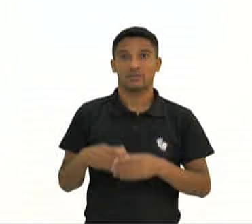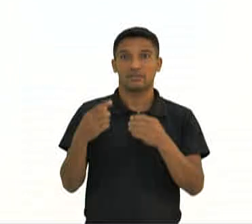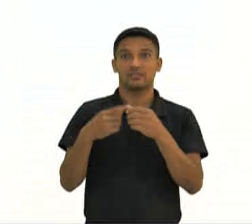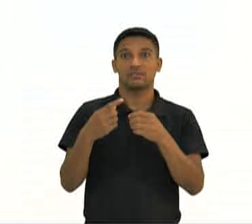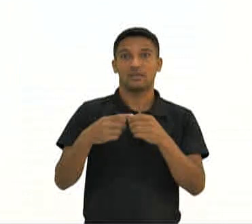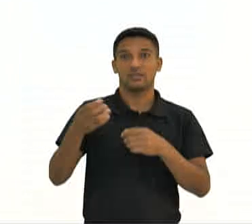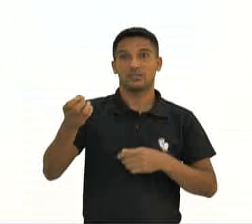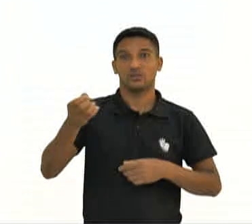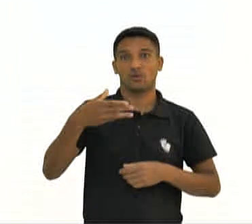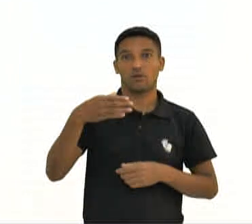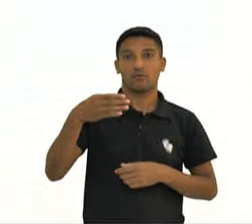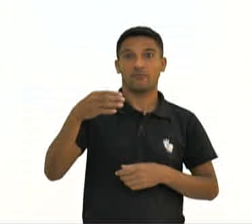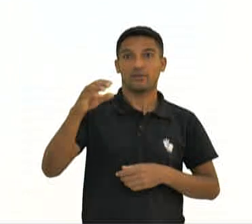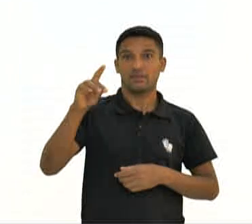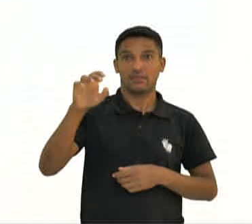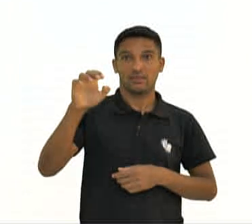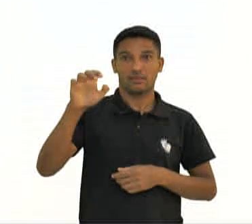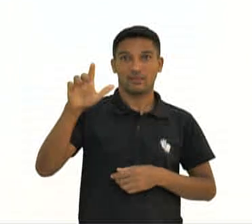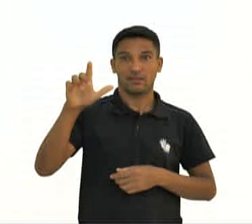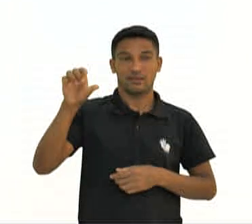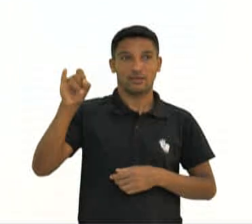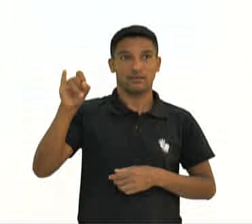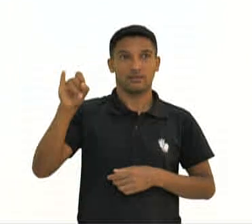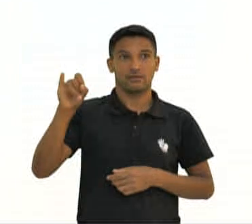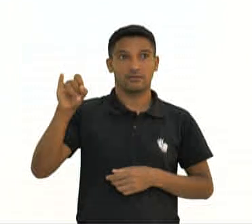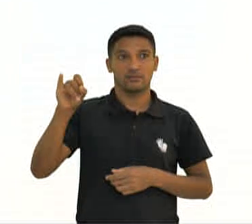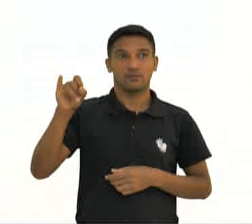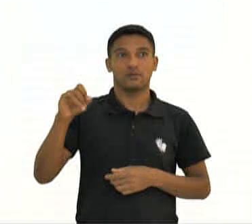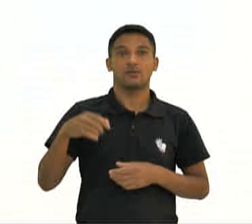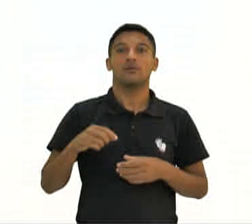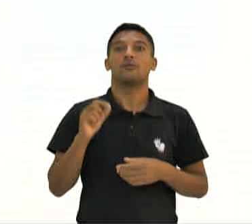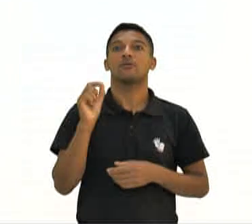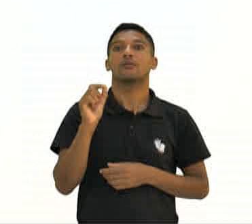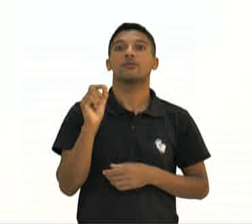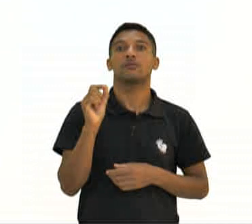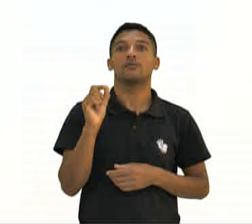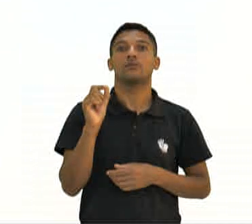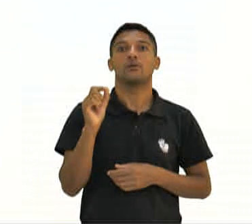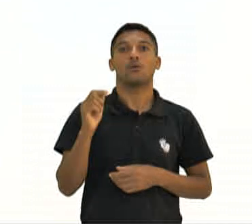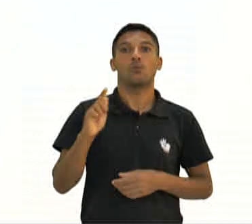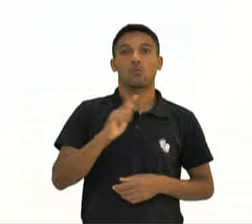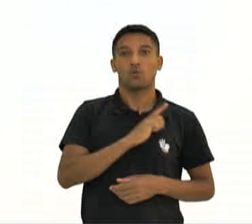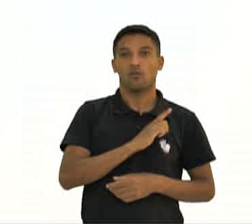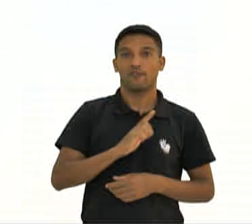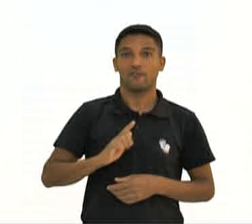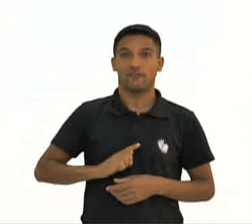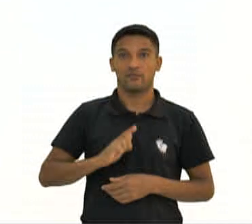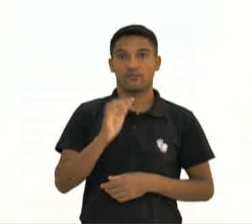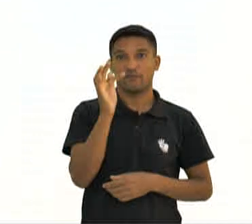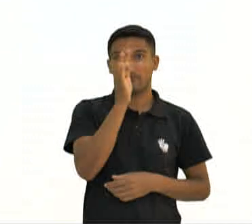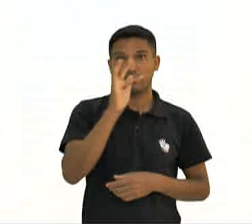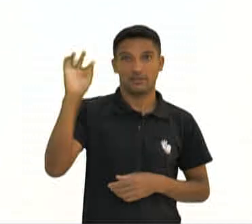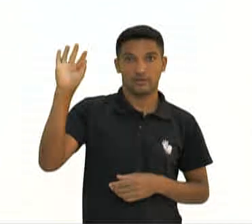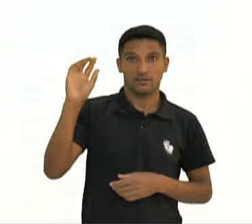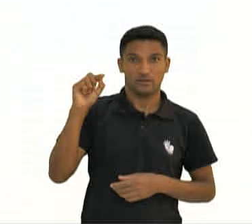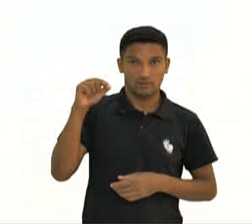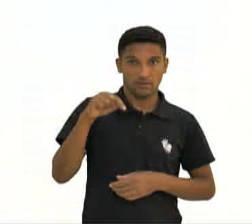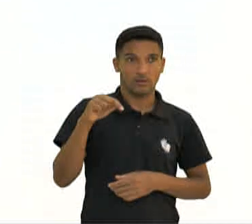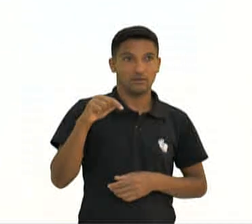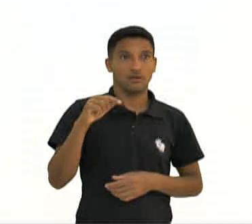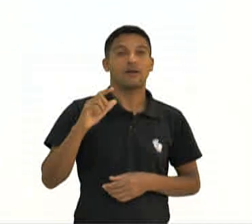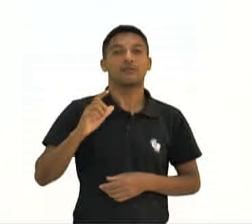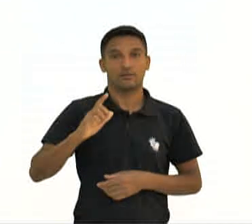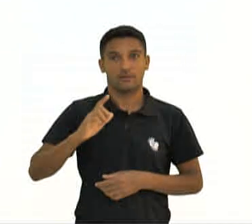sistema de transporte e outros setores das áreas urbanas. Isso teve que ser passado para o governo federal. Hoje colocaram alguns pontos